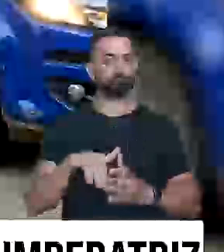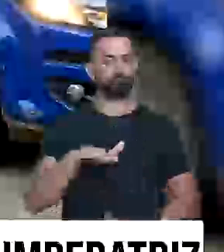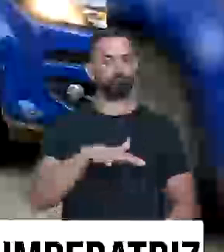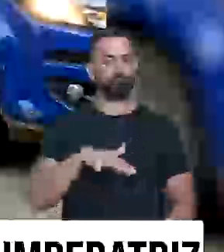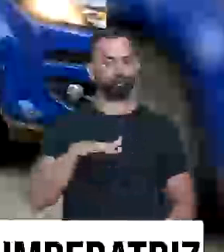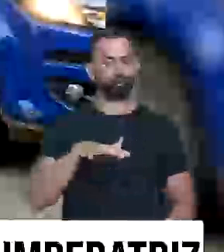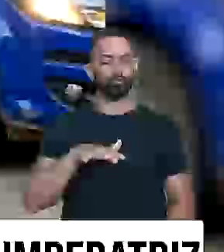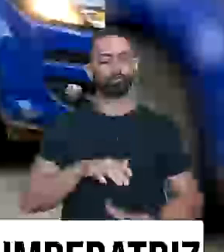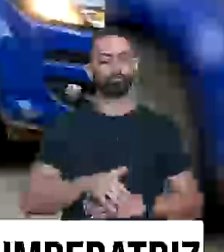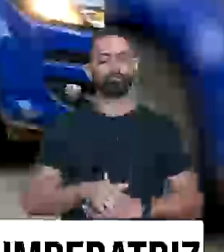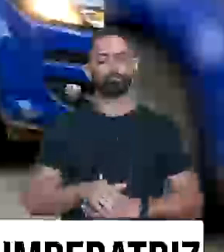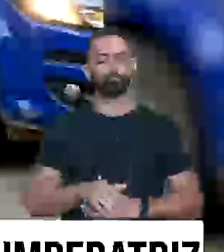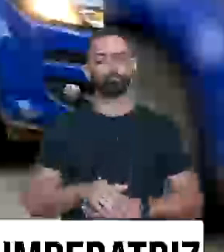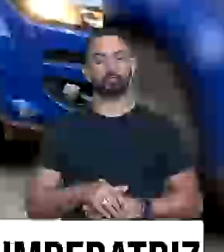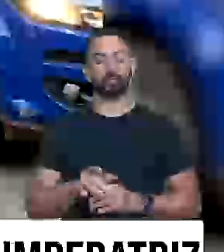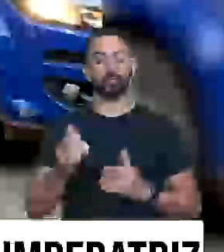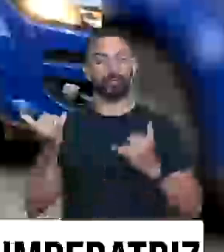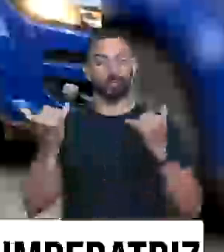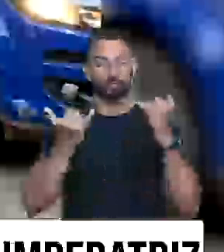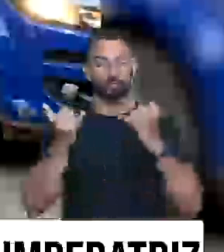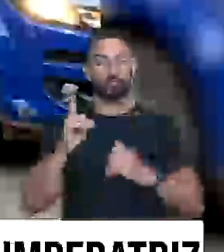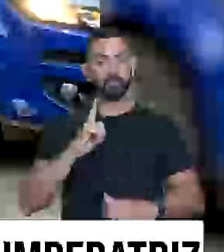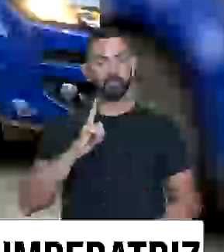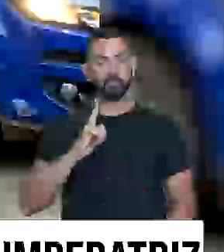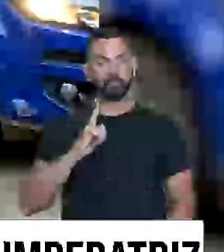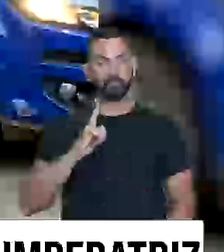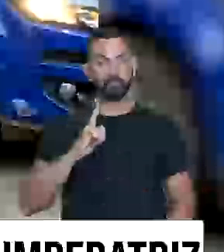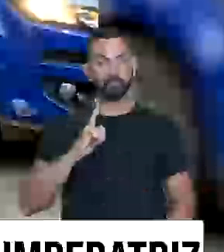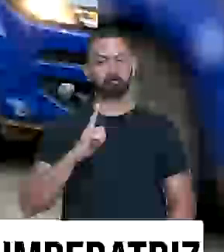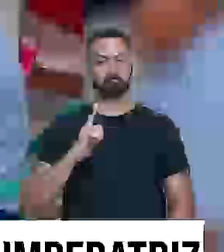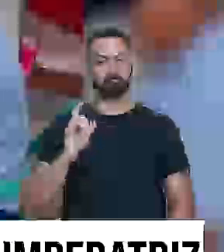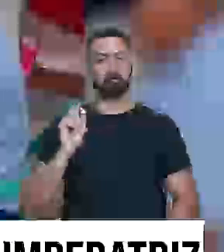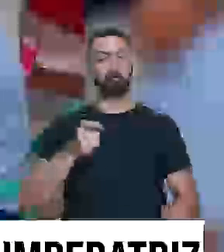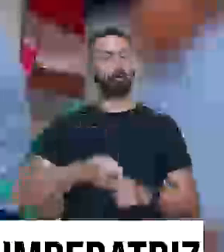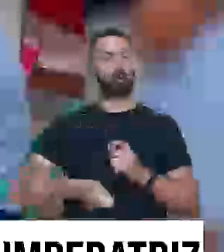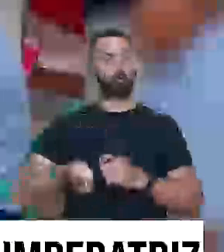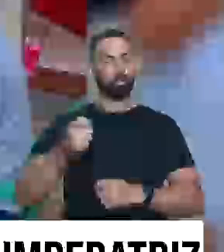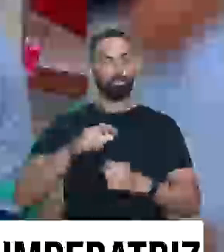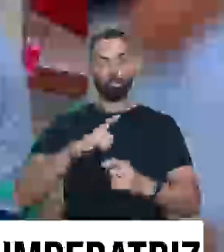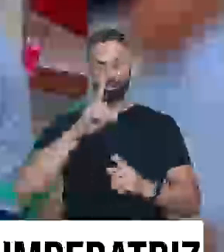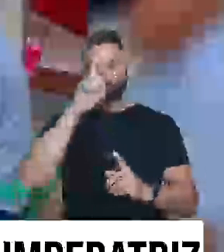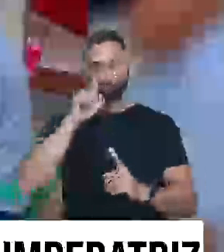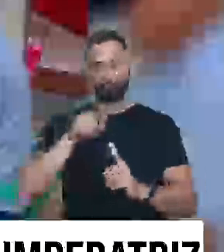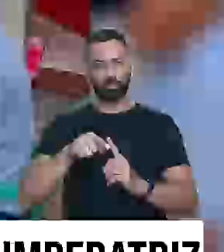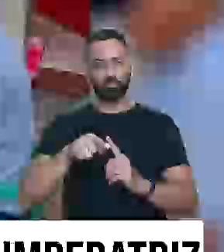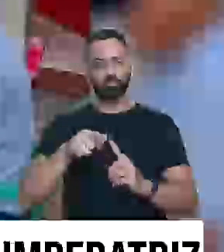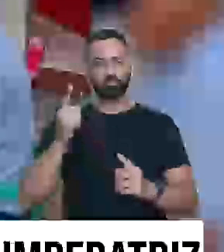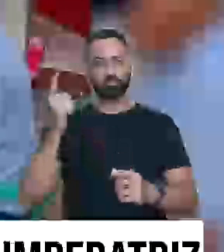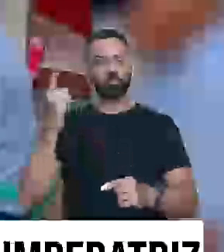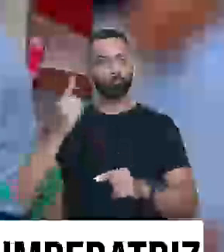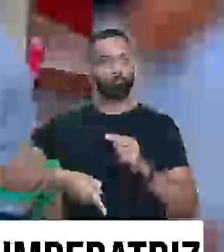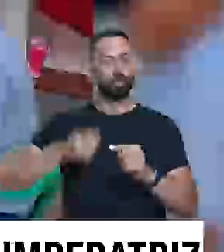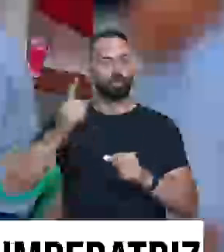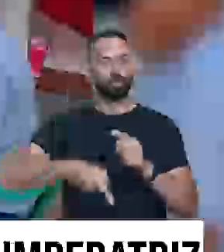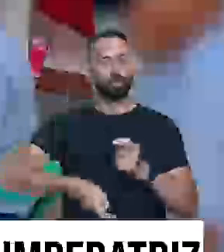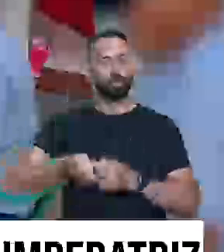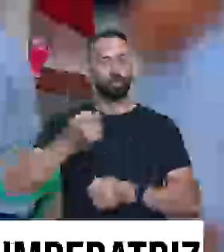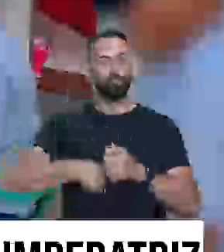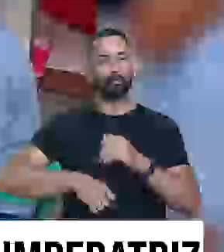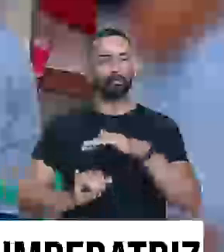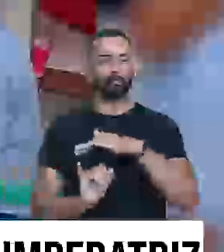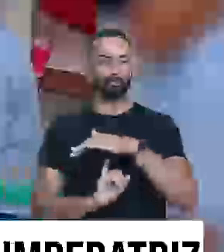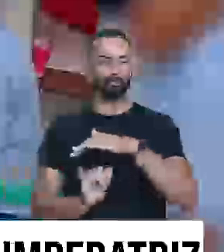retirados desse local aí durante a operação. As informações que a gente recebeu ainda diz que essa operação tem como objetivo de combater